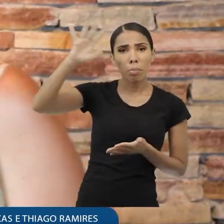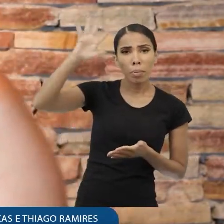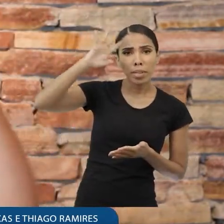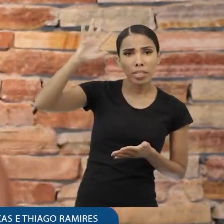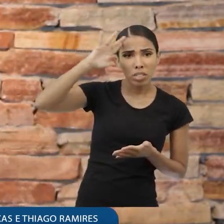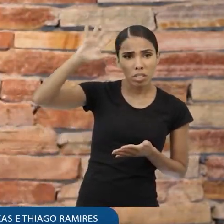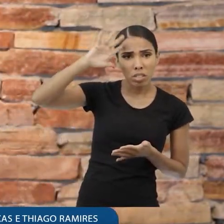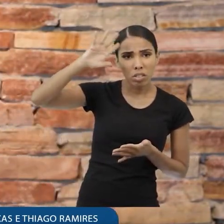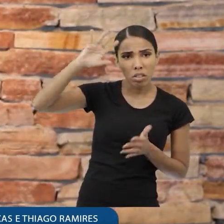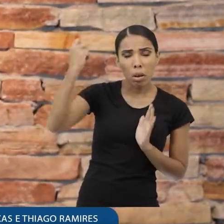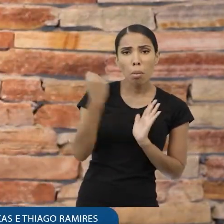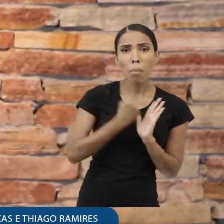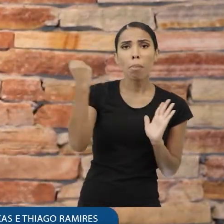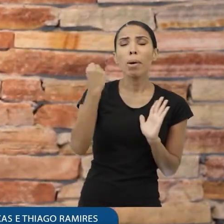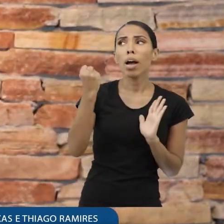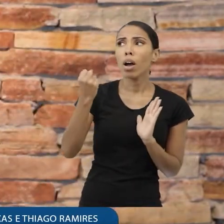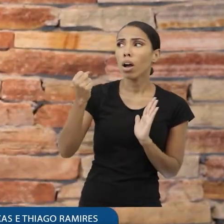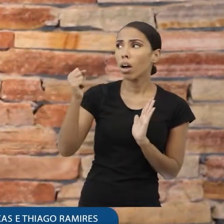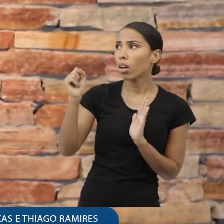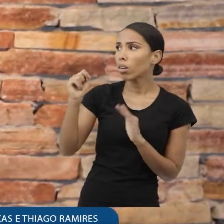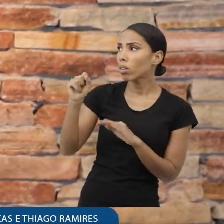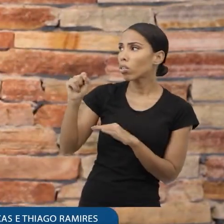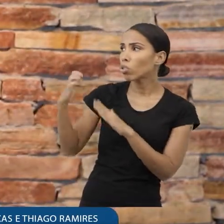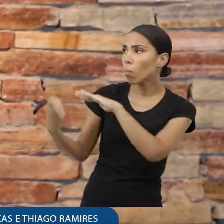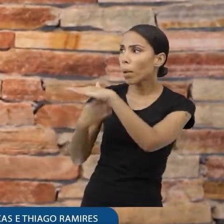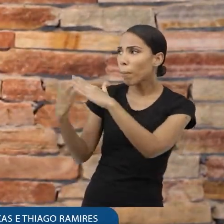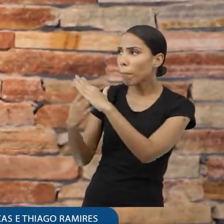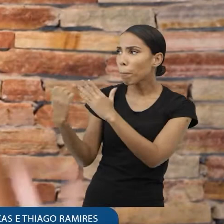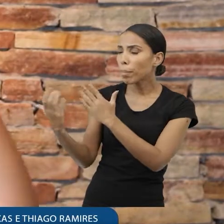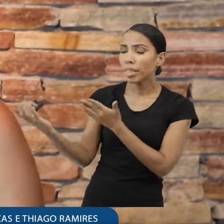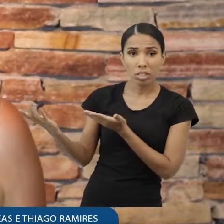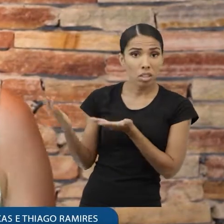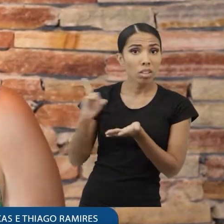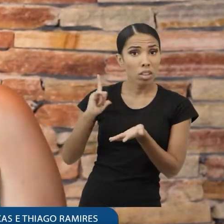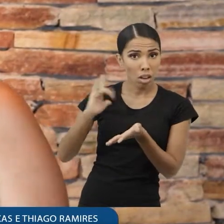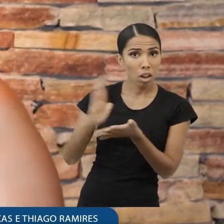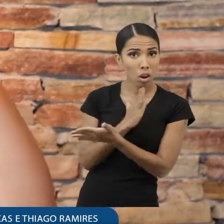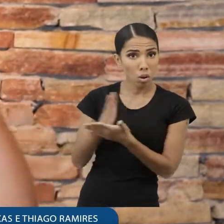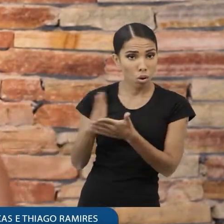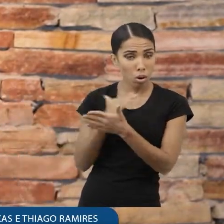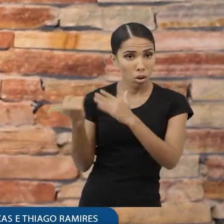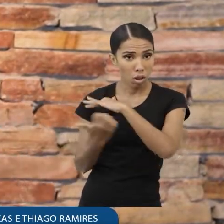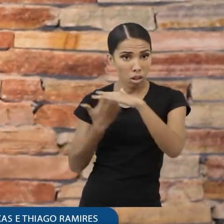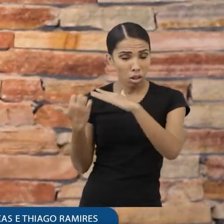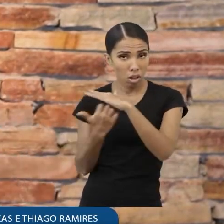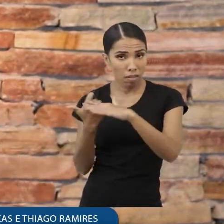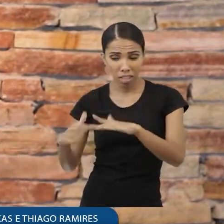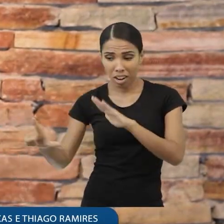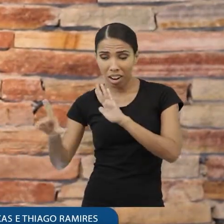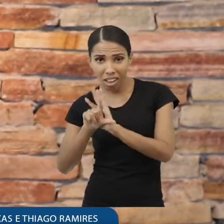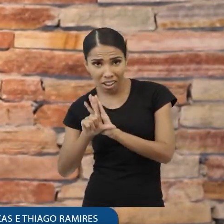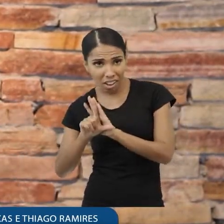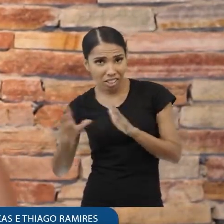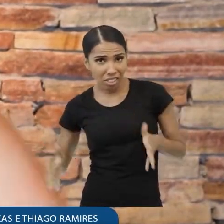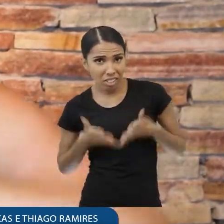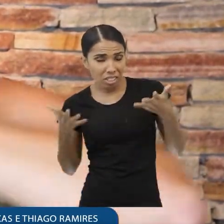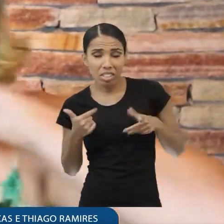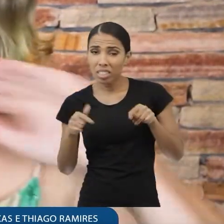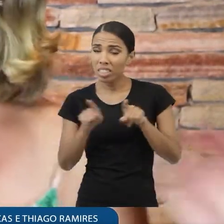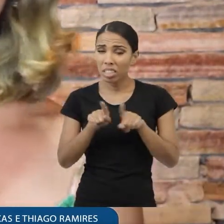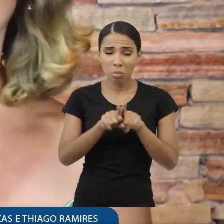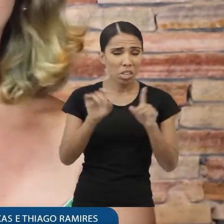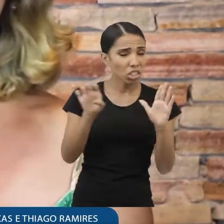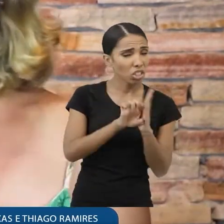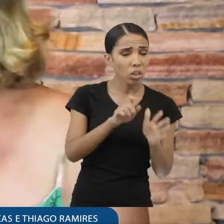pensando na ativação da marca de um patrocinador. Existem algumas empresas que não fazem uso nem de lei de incentivo, nem